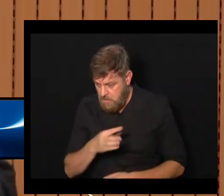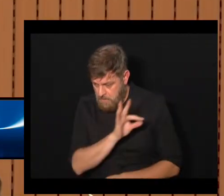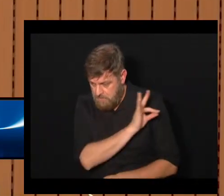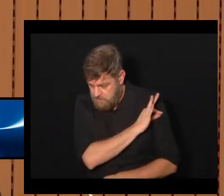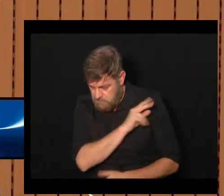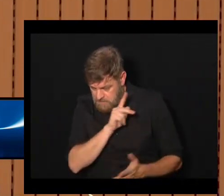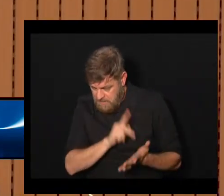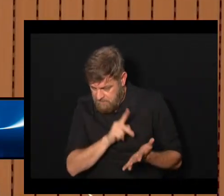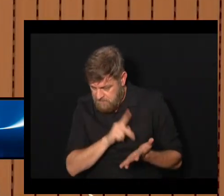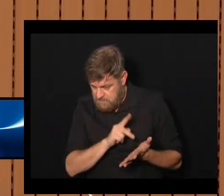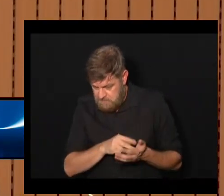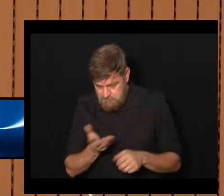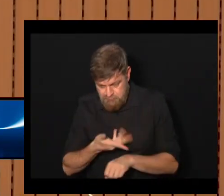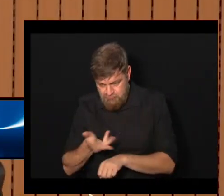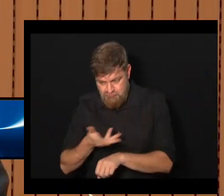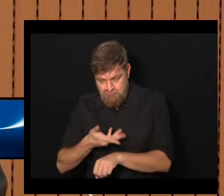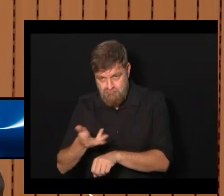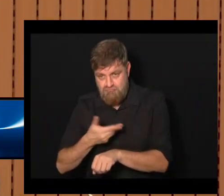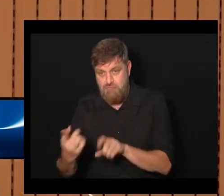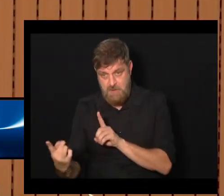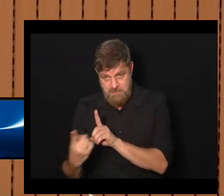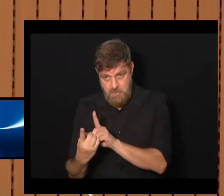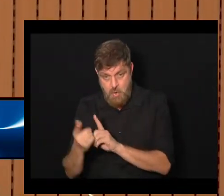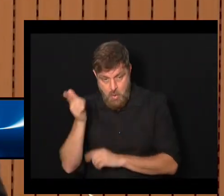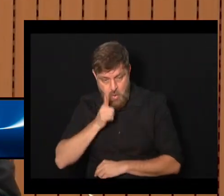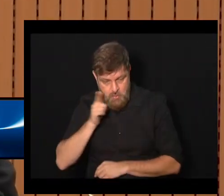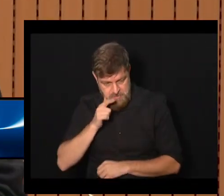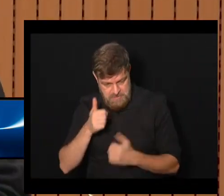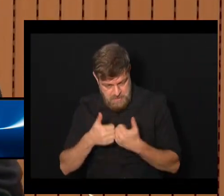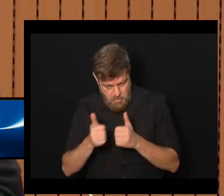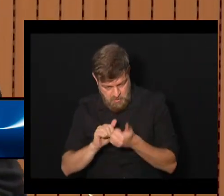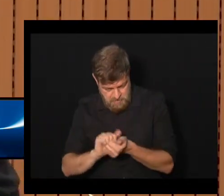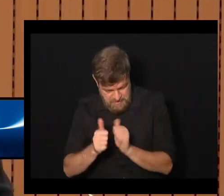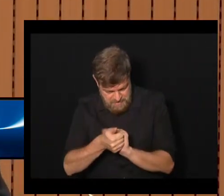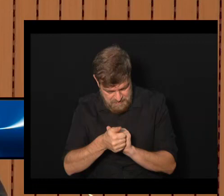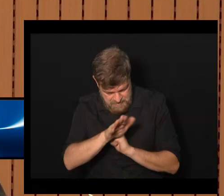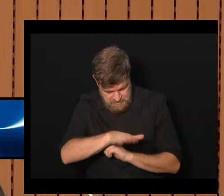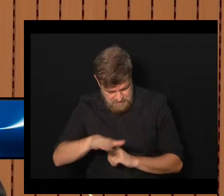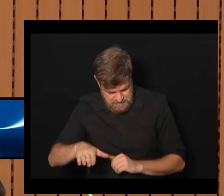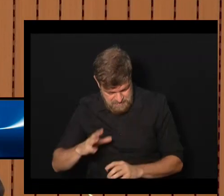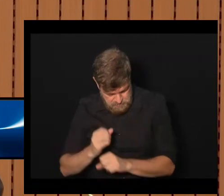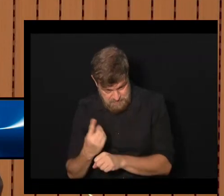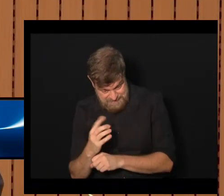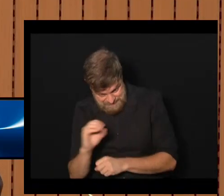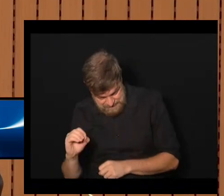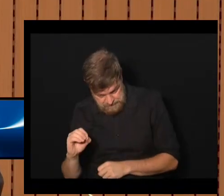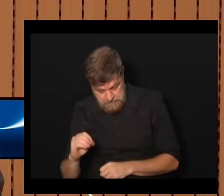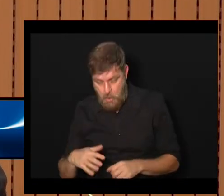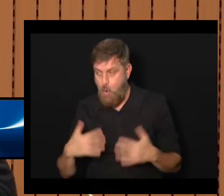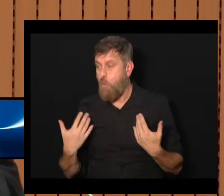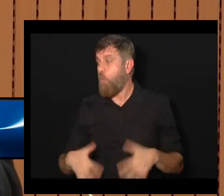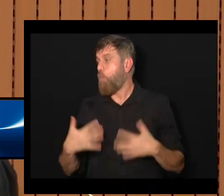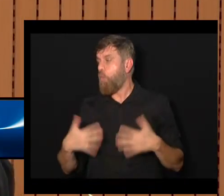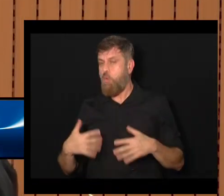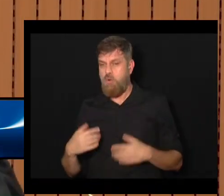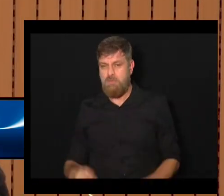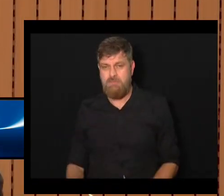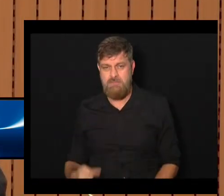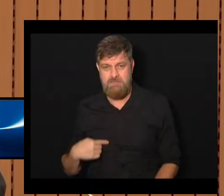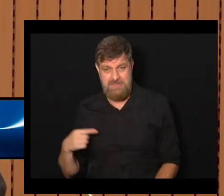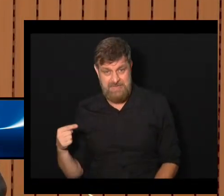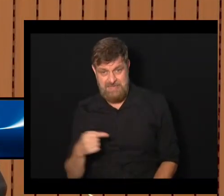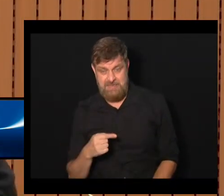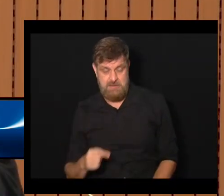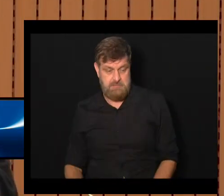fato, agilizado o atendimento para essas 100 crianças, vai ser um feito que mostra, a meu ver, que boa parte do que estava deixando